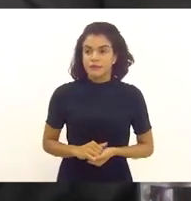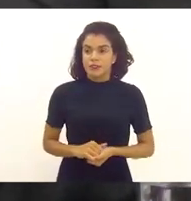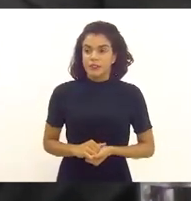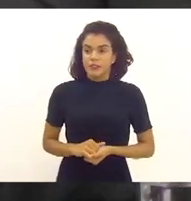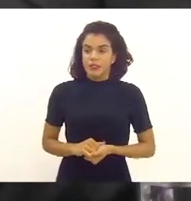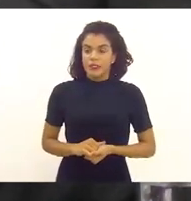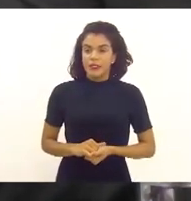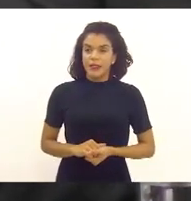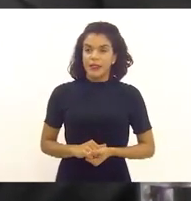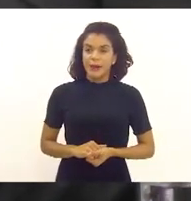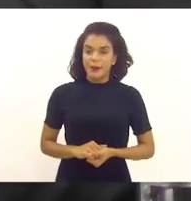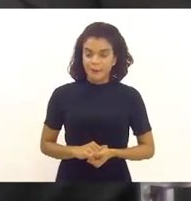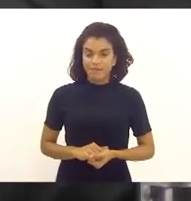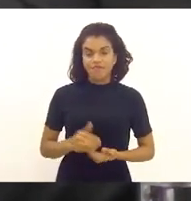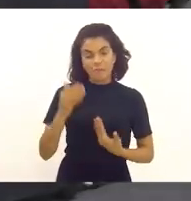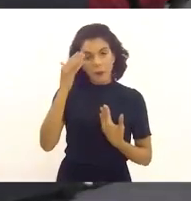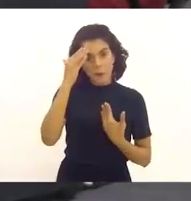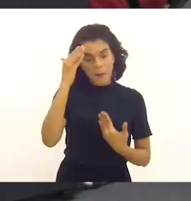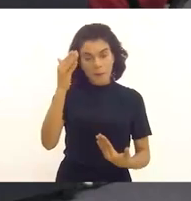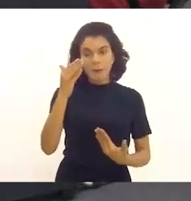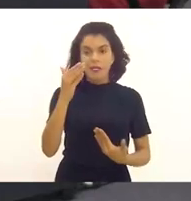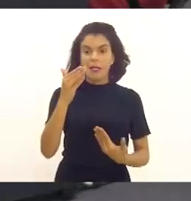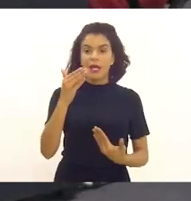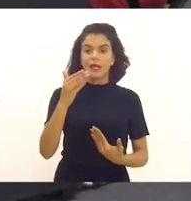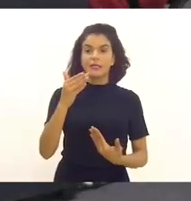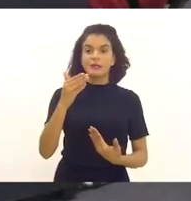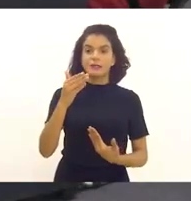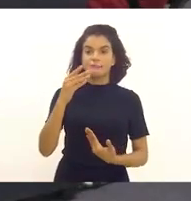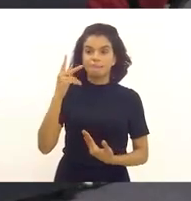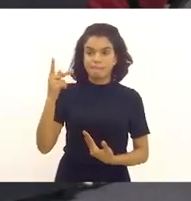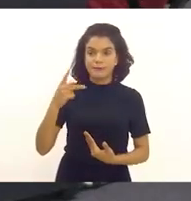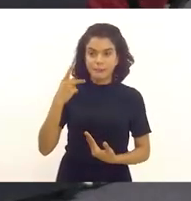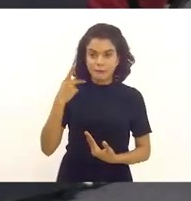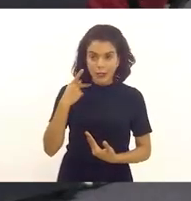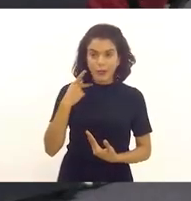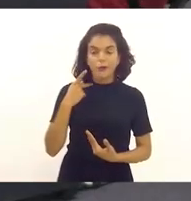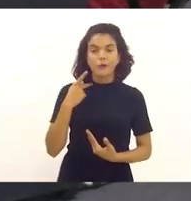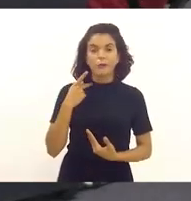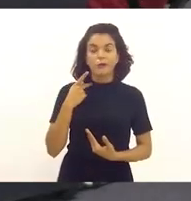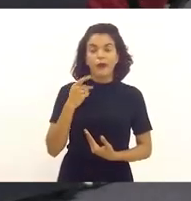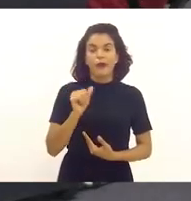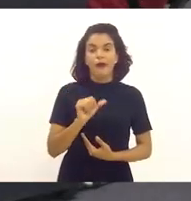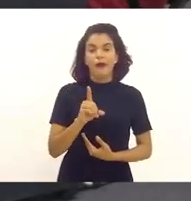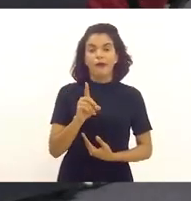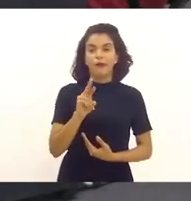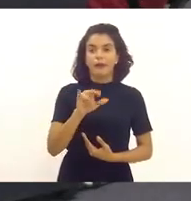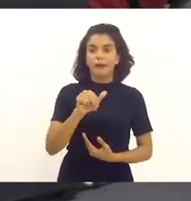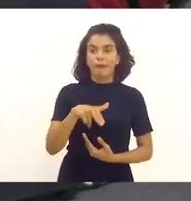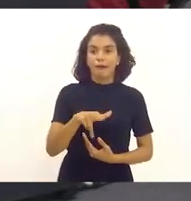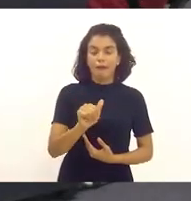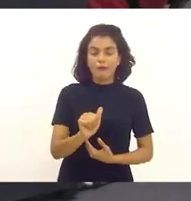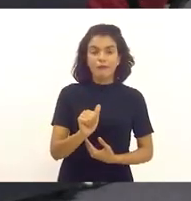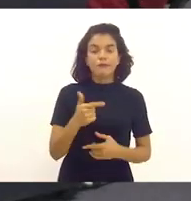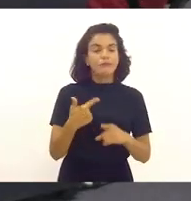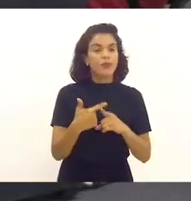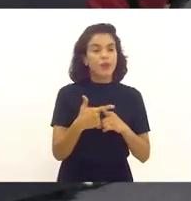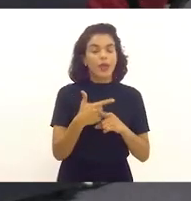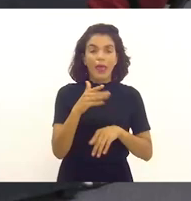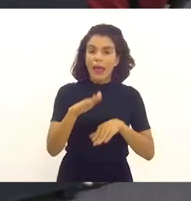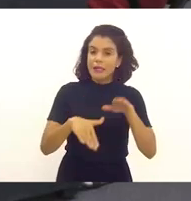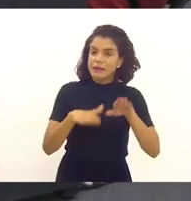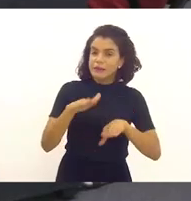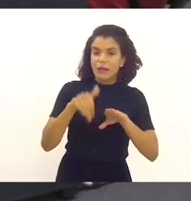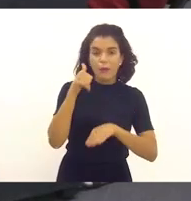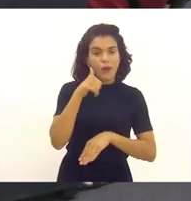muito obrigada Deus desembargadora Adriana muito importante a sua fala porque muitas vezes essas mulheres não